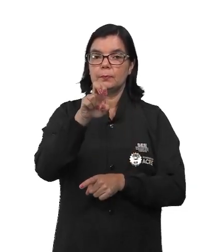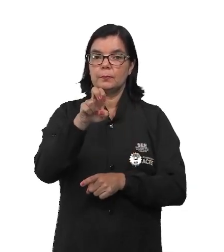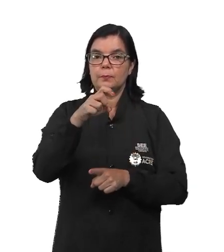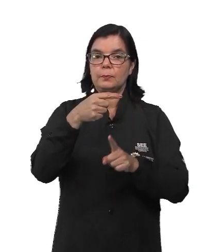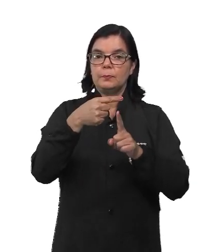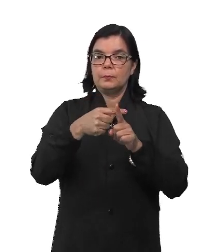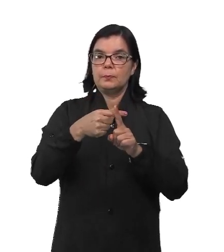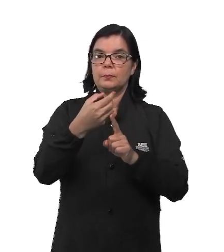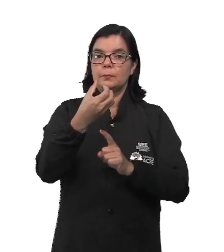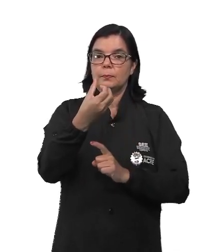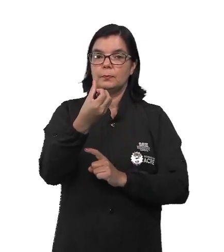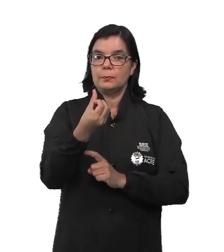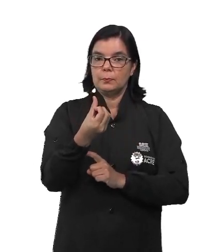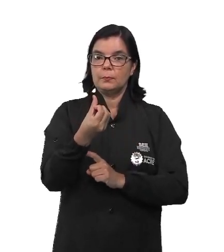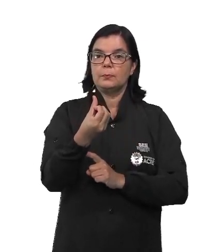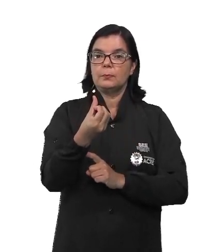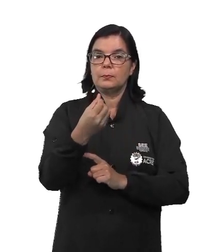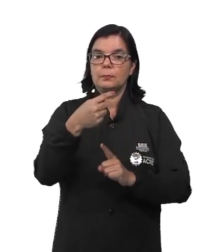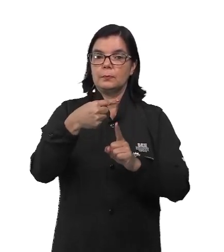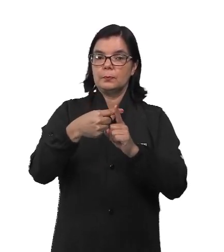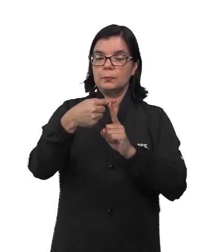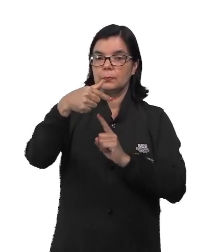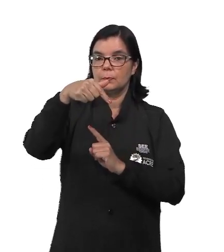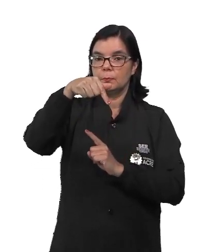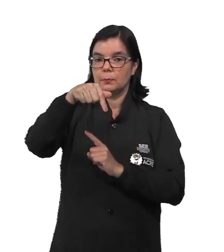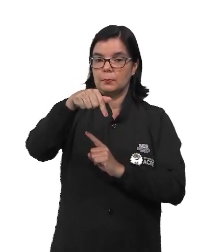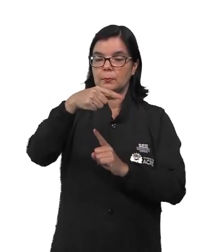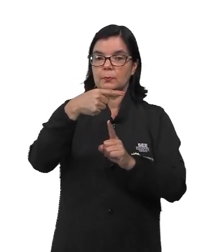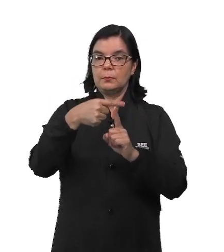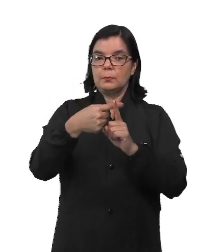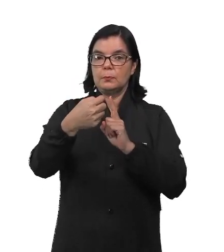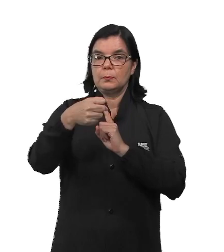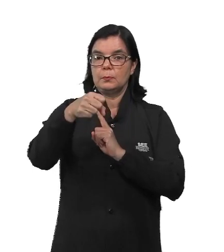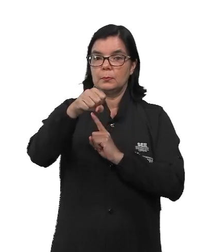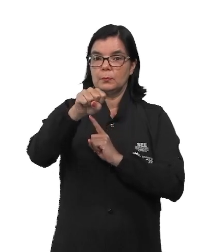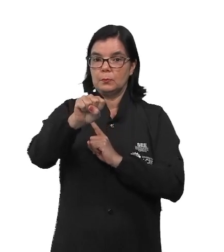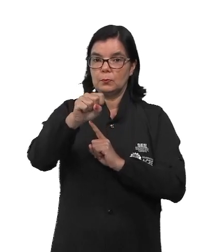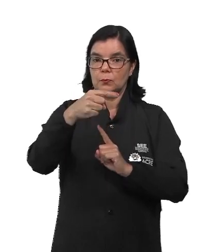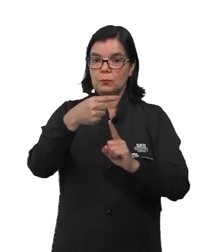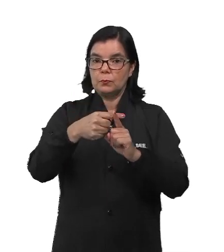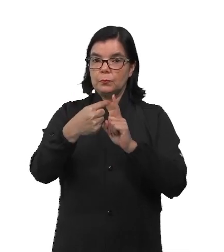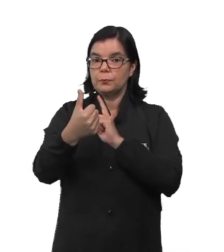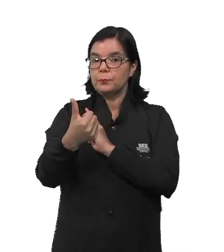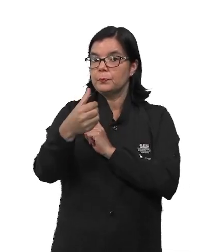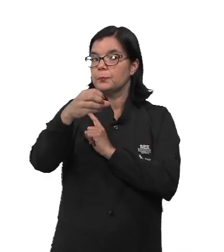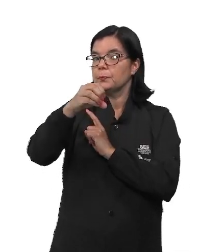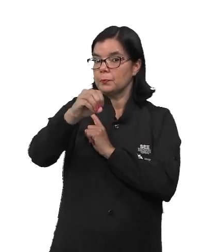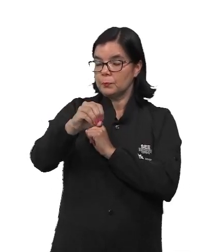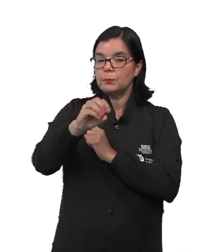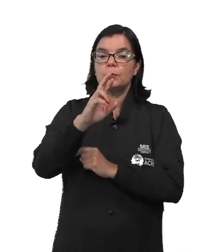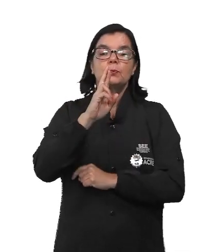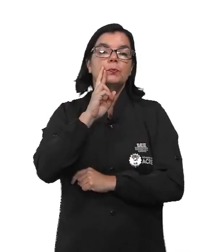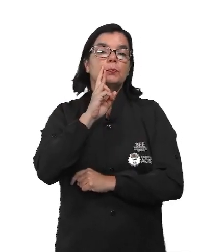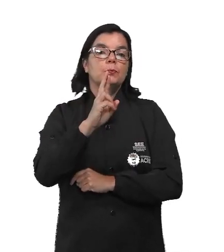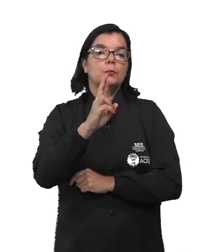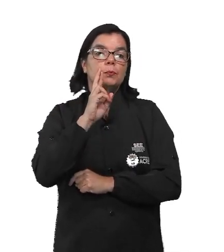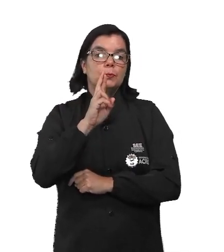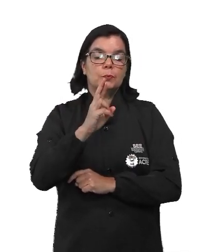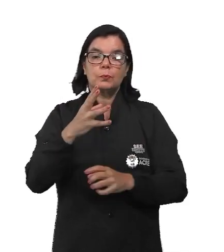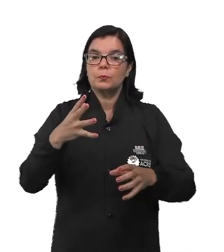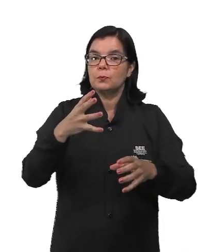mais 6, mais 7, mais 8, mais 10, isso vai dar